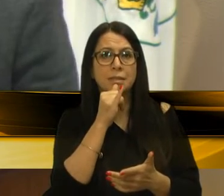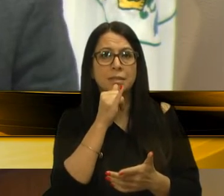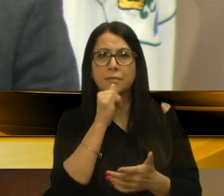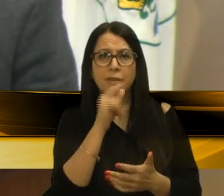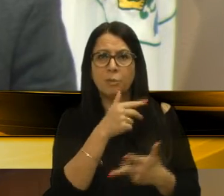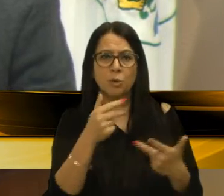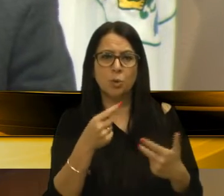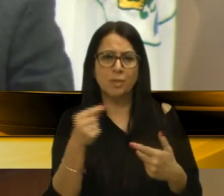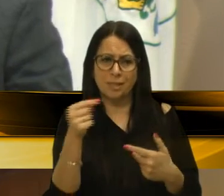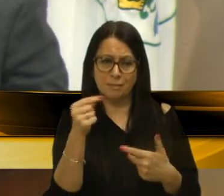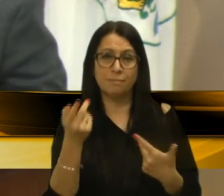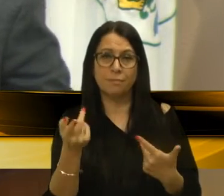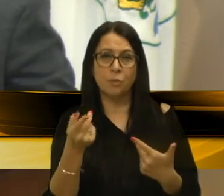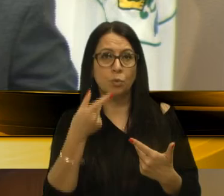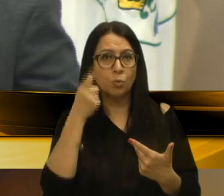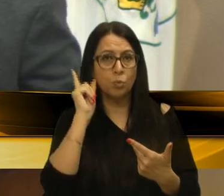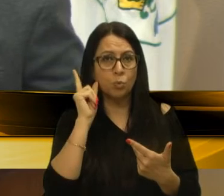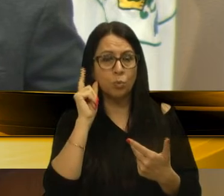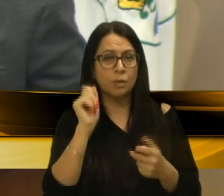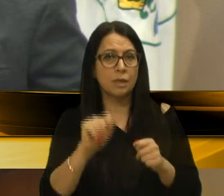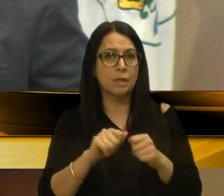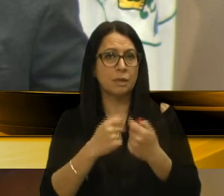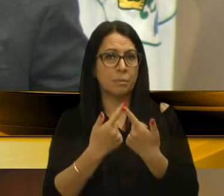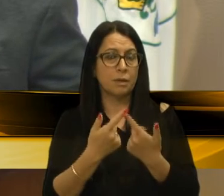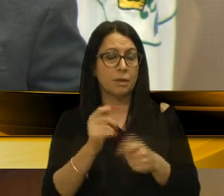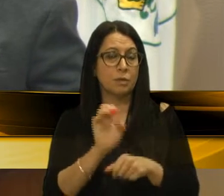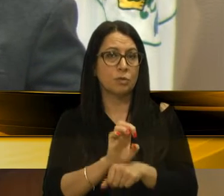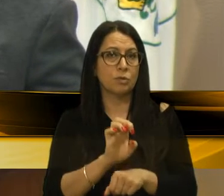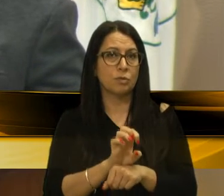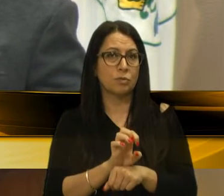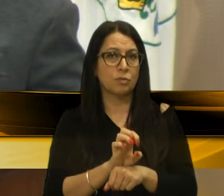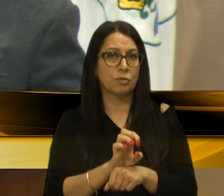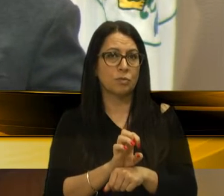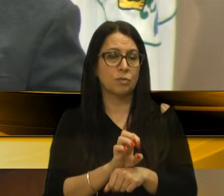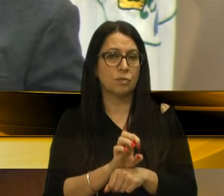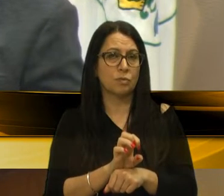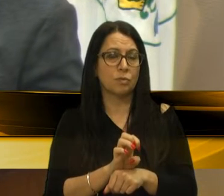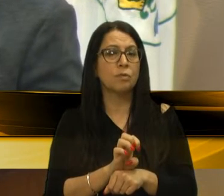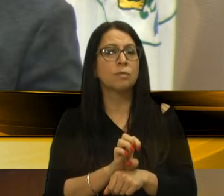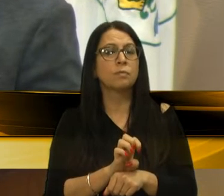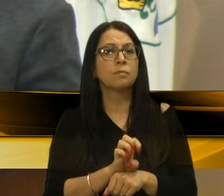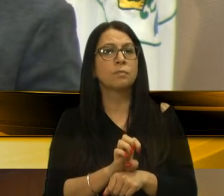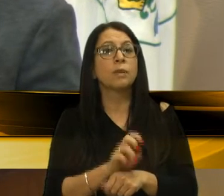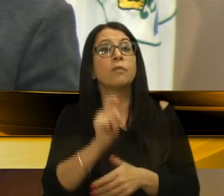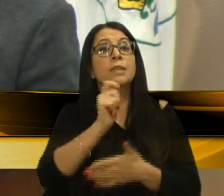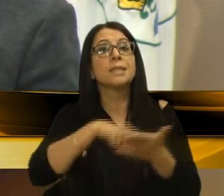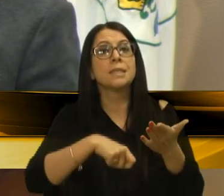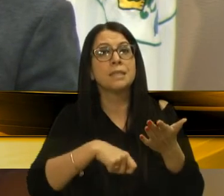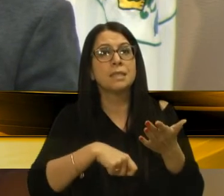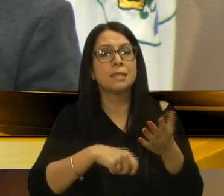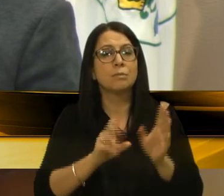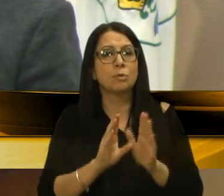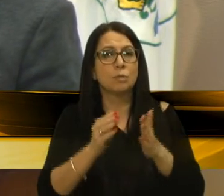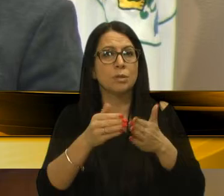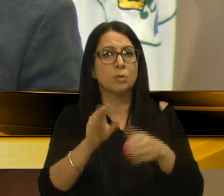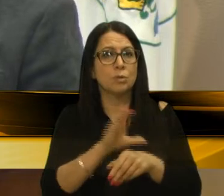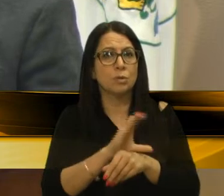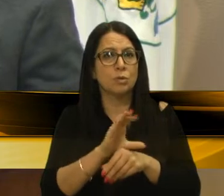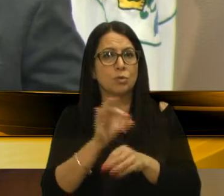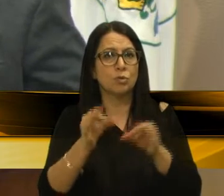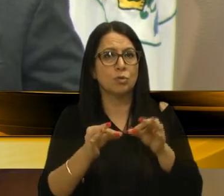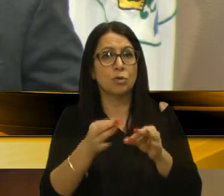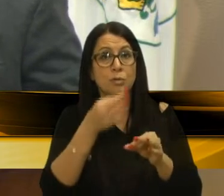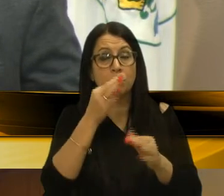nas coisas negativas ontem na assembléia legislativa do estado foi promover foi assinado hoje pela comissão de constituição e justiça deu parecer